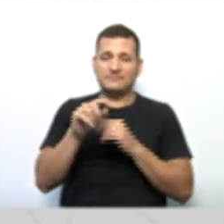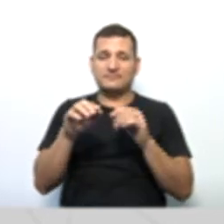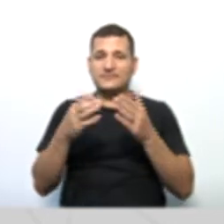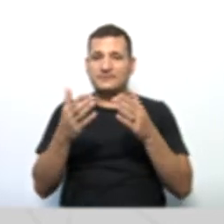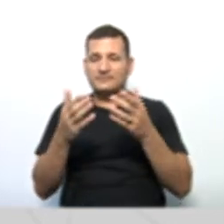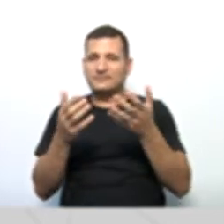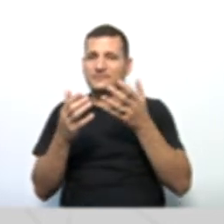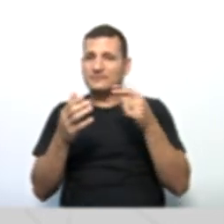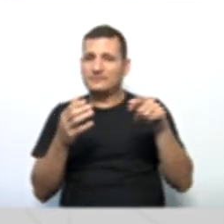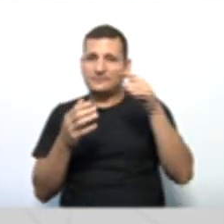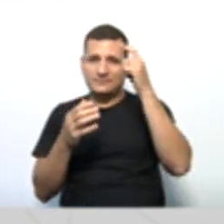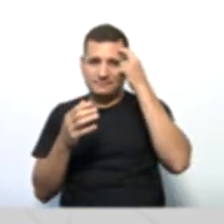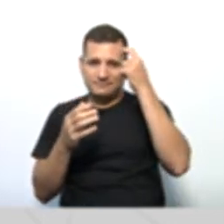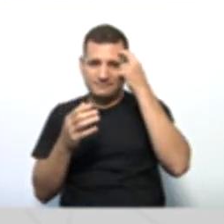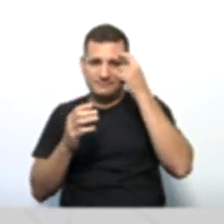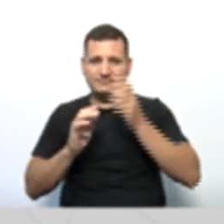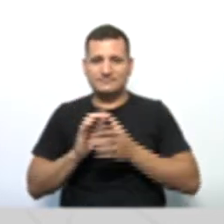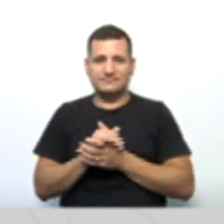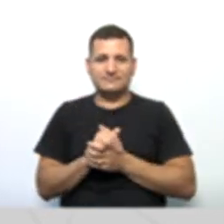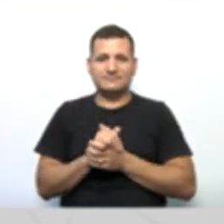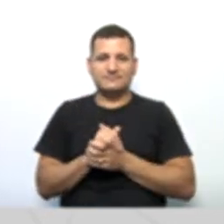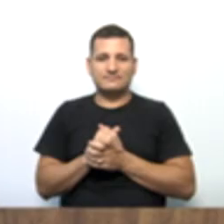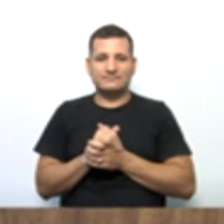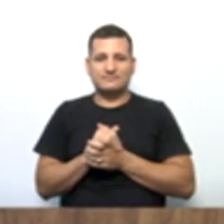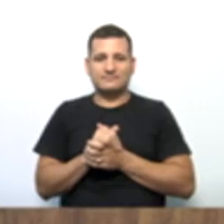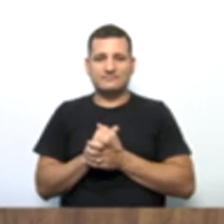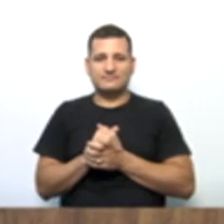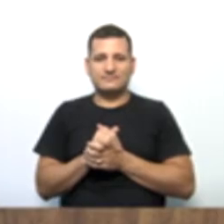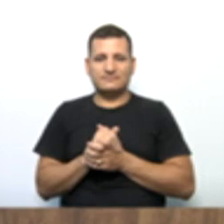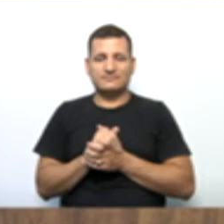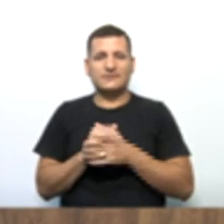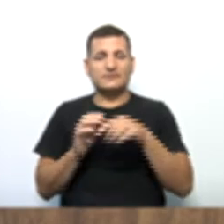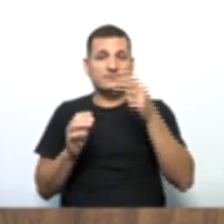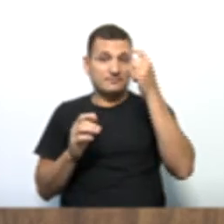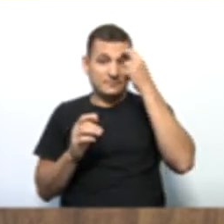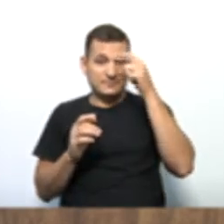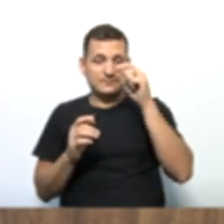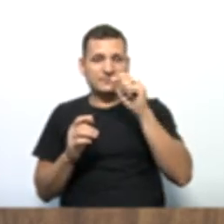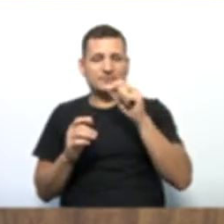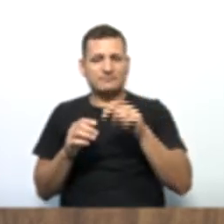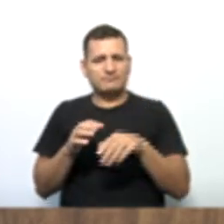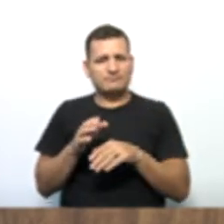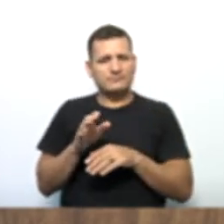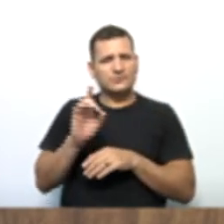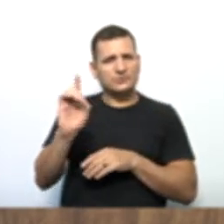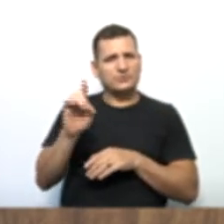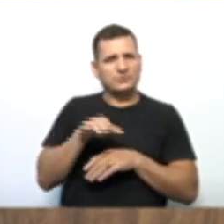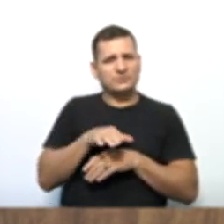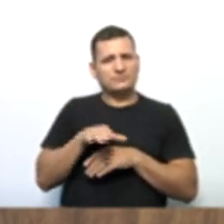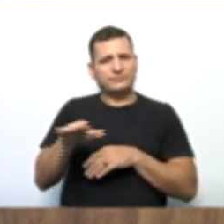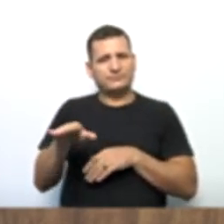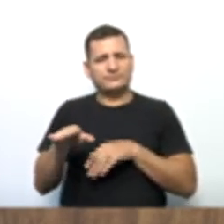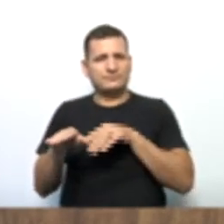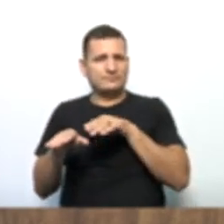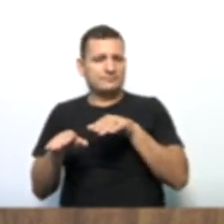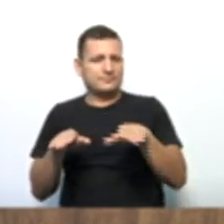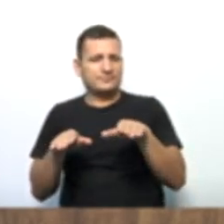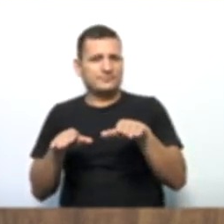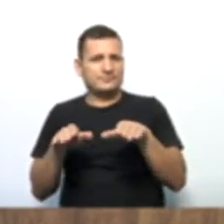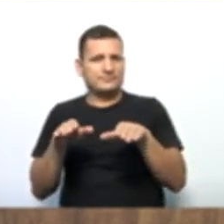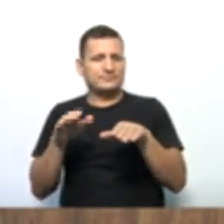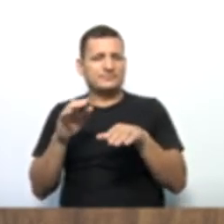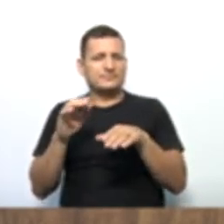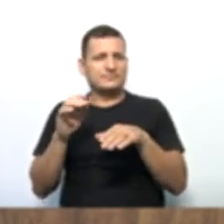vocês pensem o seguinte. A gente está pensando aqui numa decisão onde eu vou poder favorecer, né,